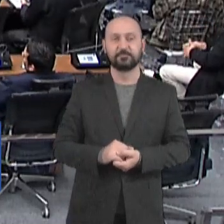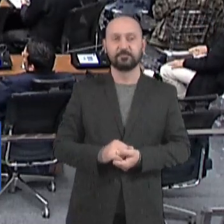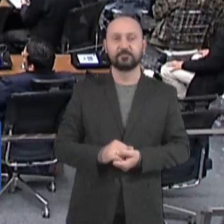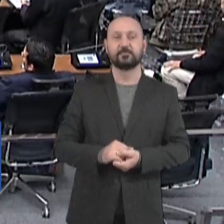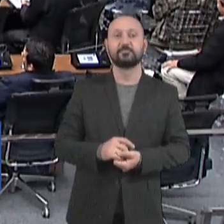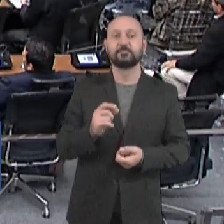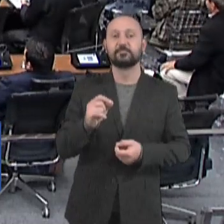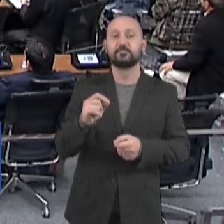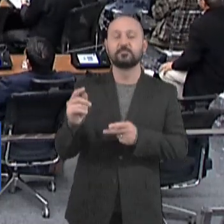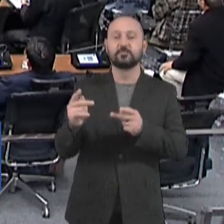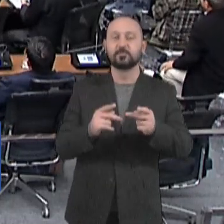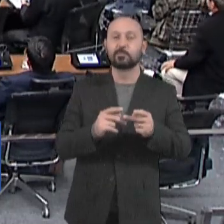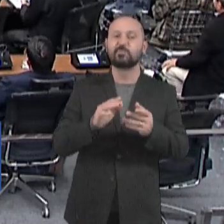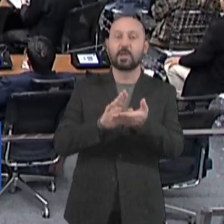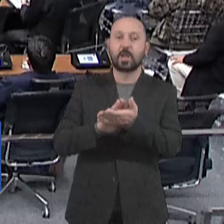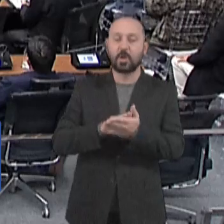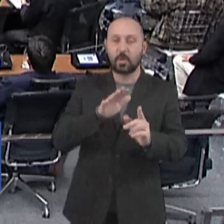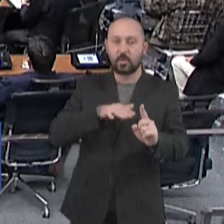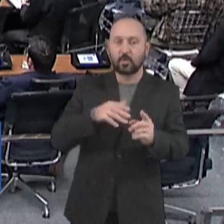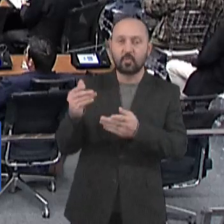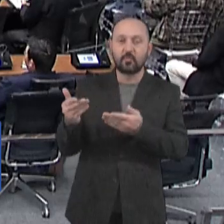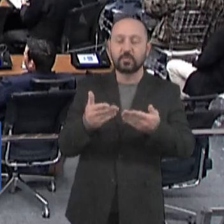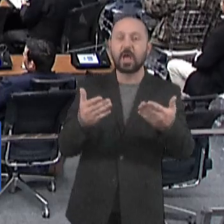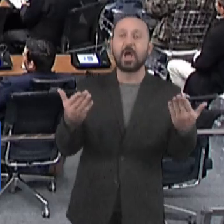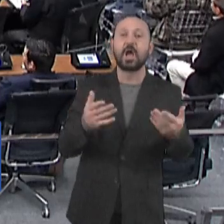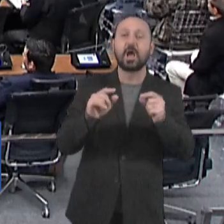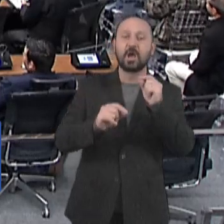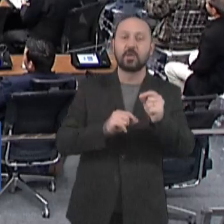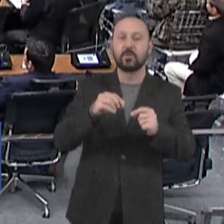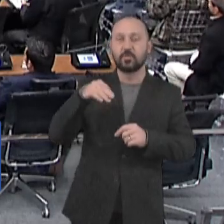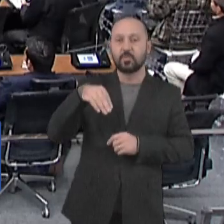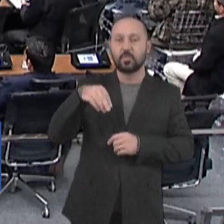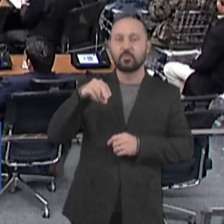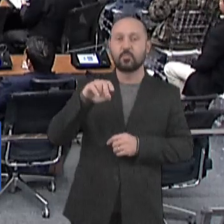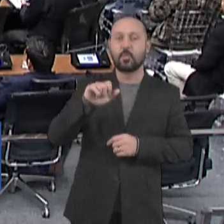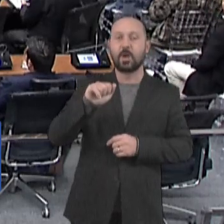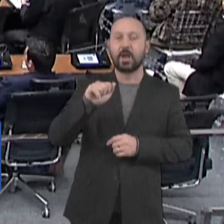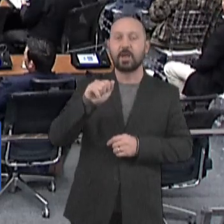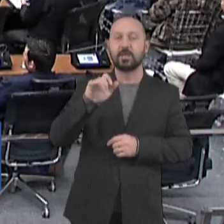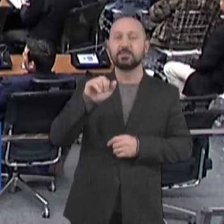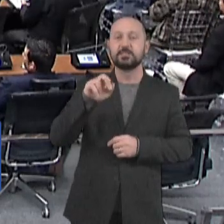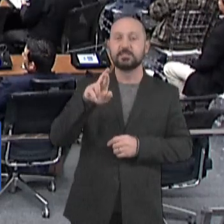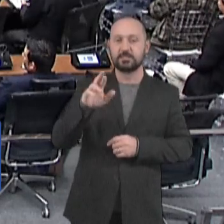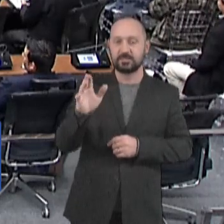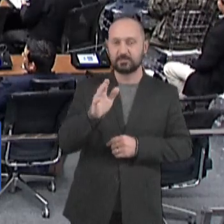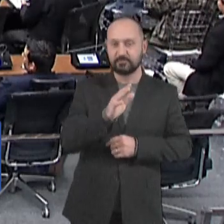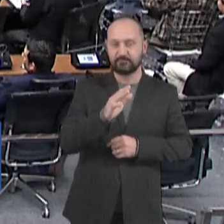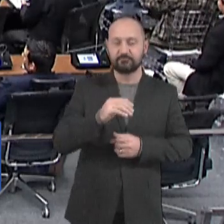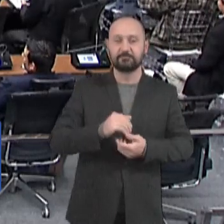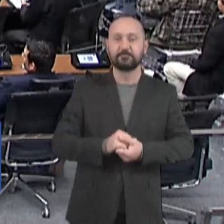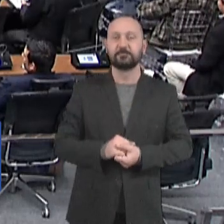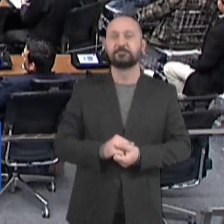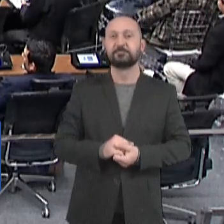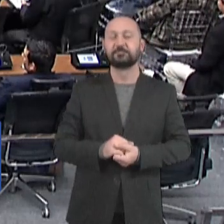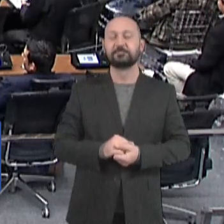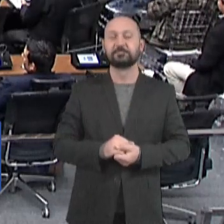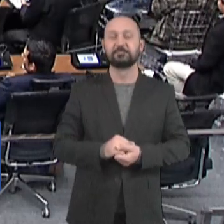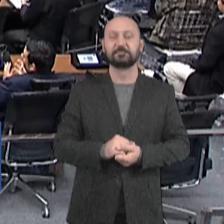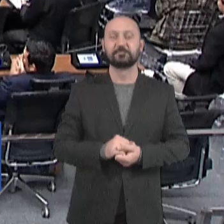Prosseguindo com a entrega das justas homenagens, convidamos agora o Moacir Saturnino Moraes de